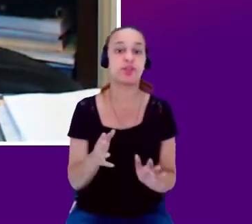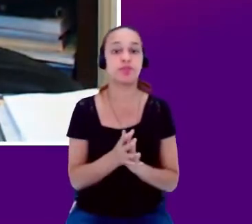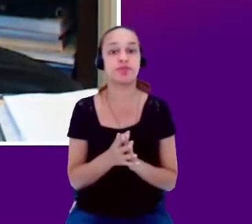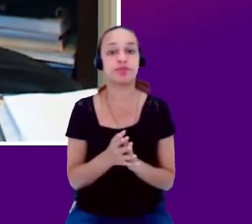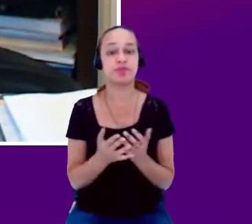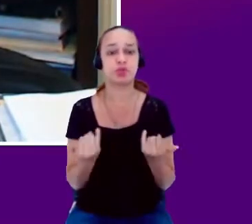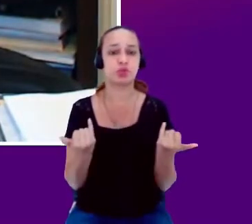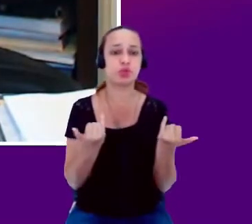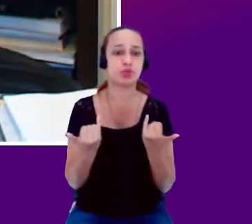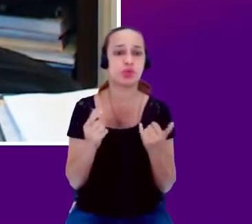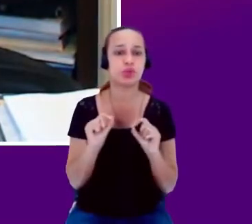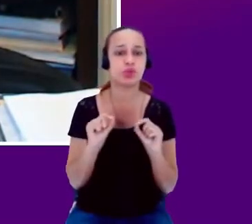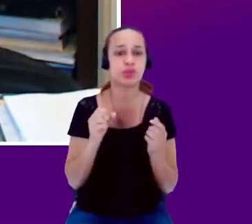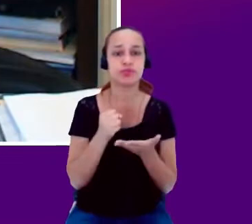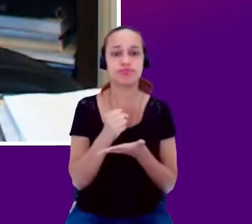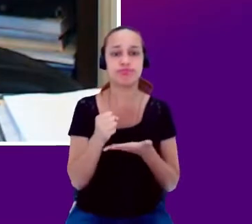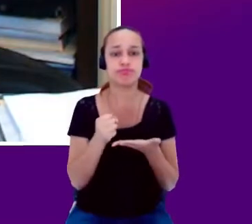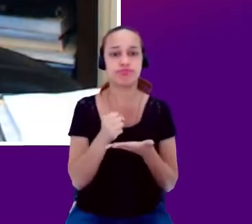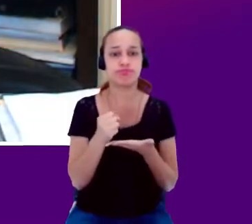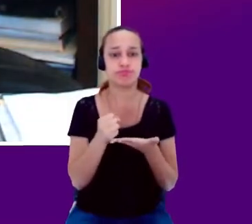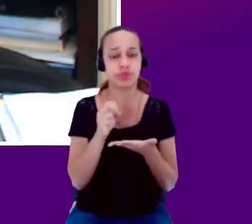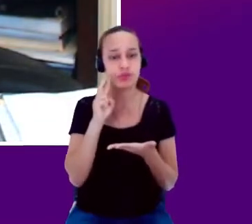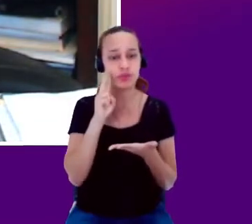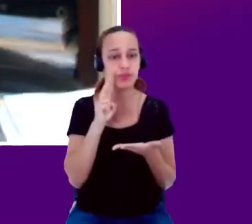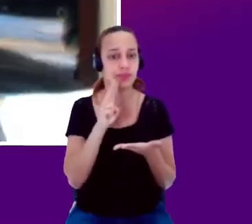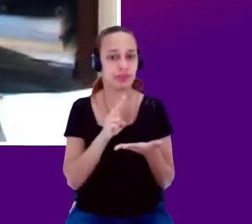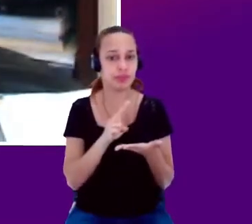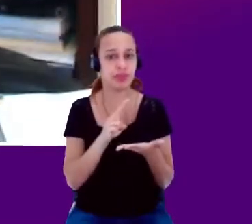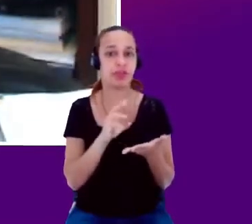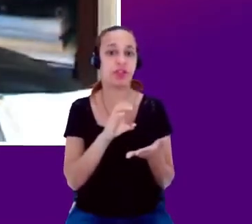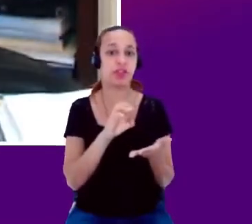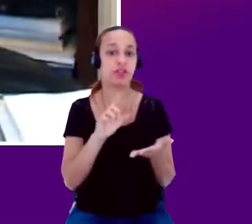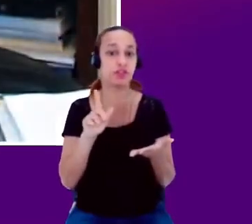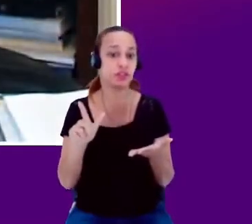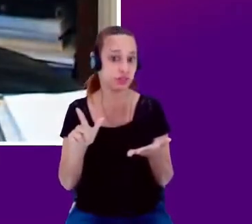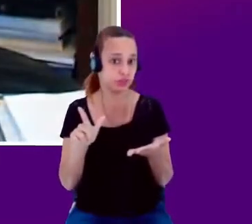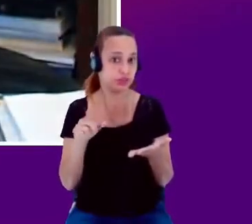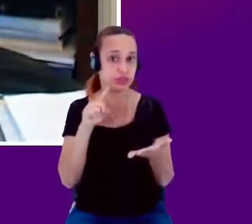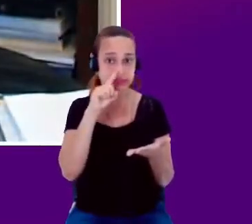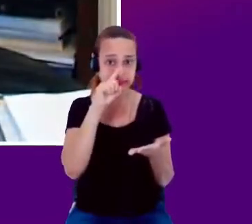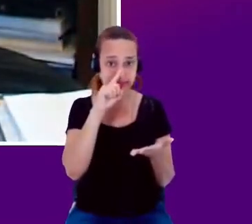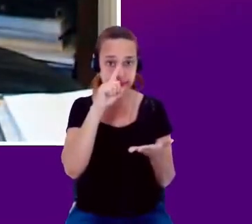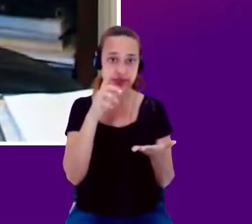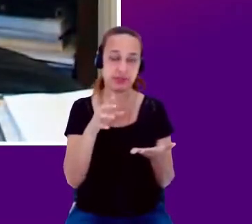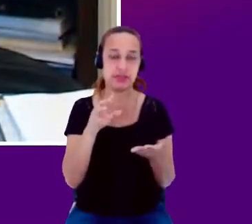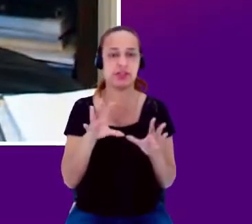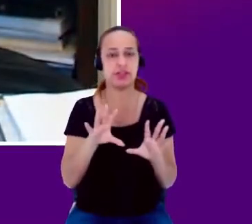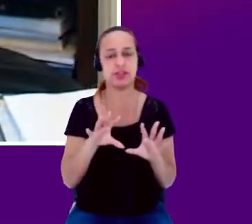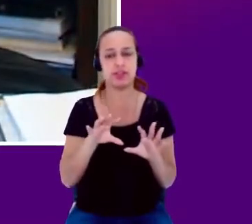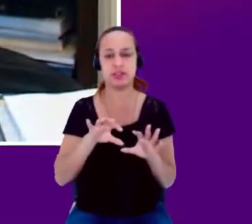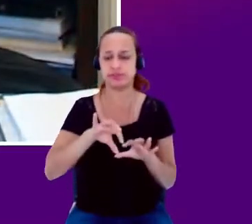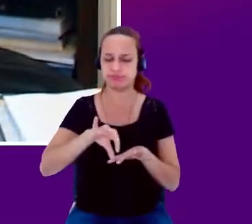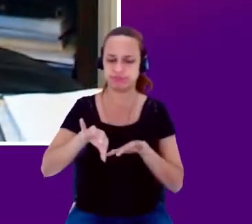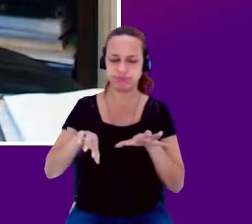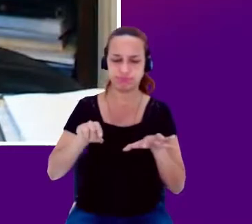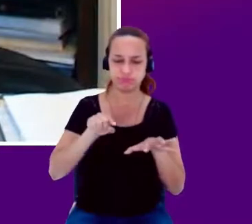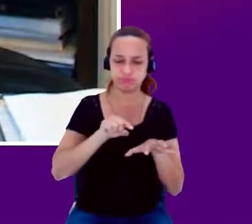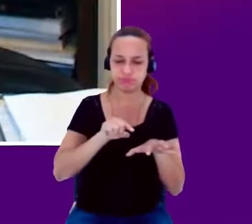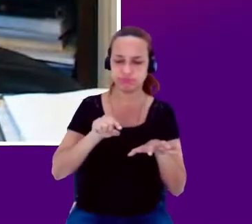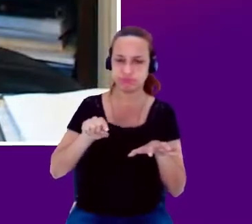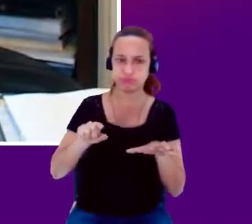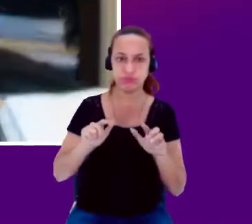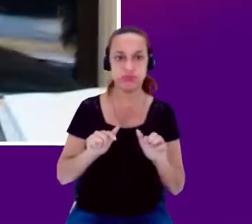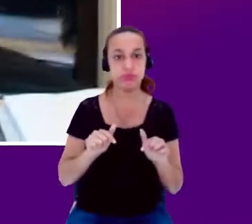insumo básico para aferição e classificação do risco, e a discriminação sendo inerente à